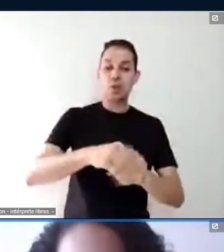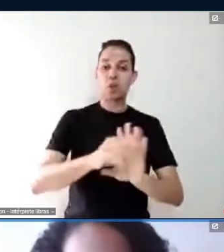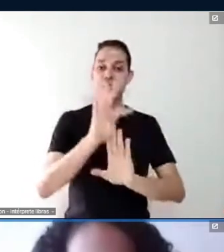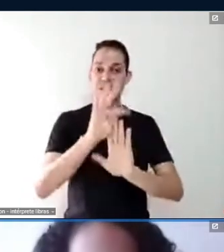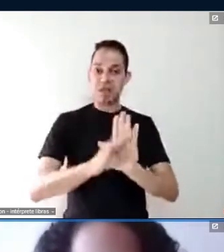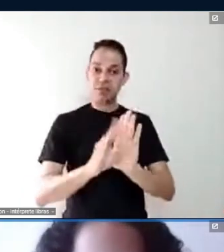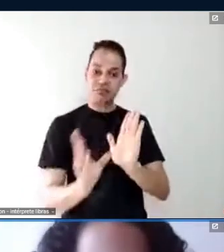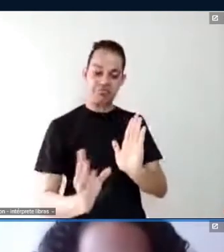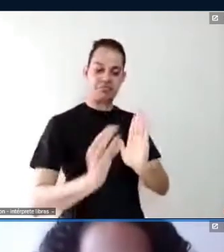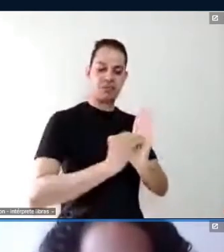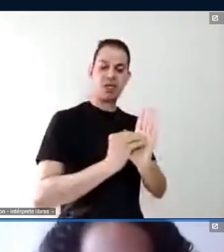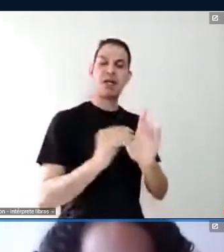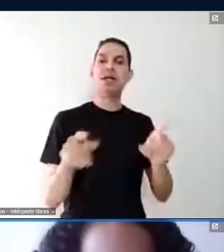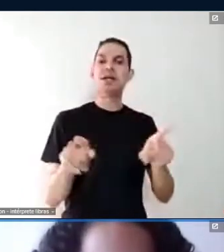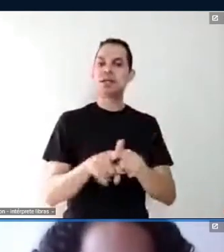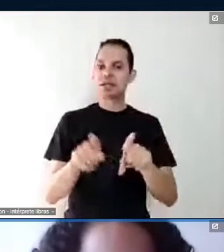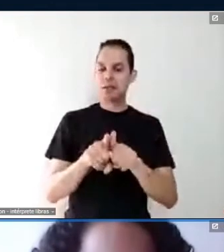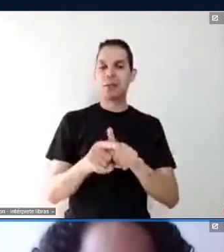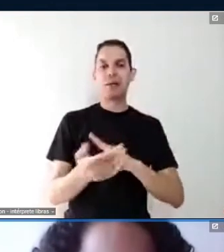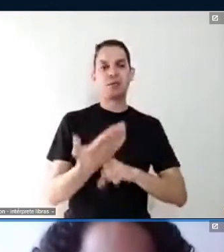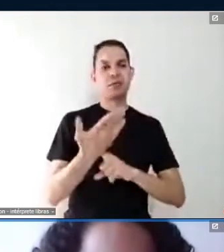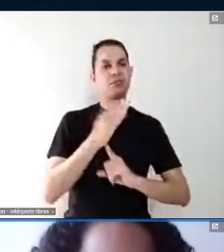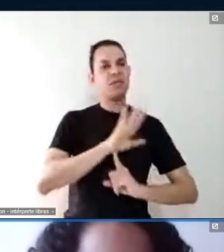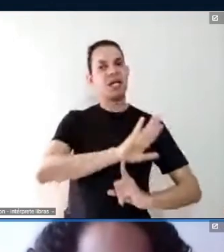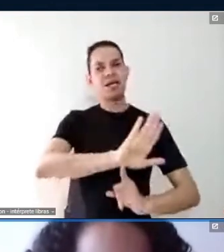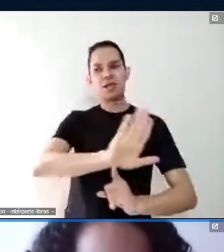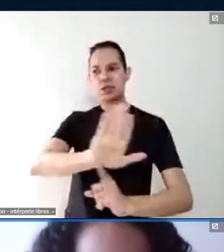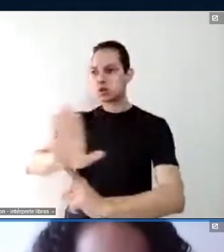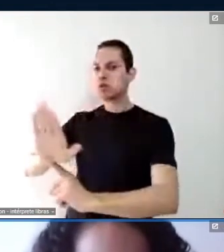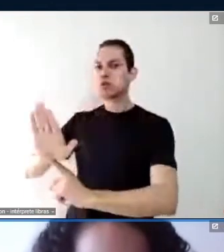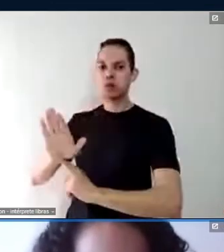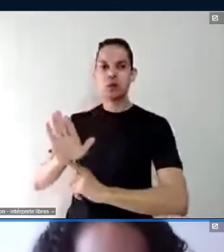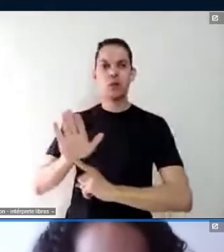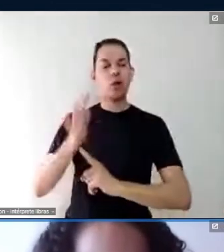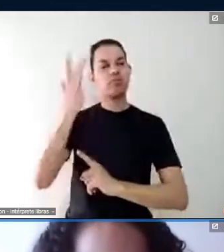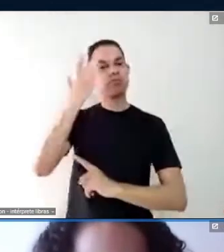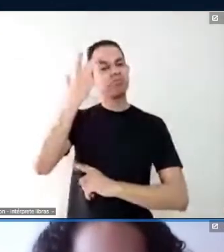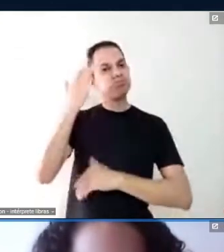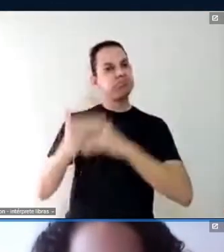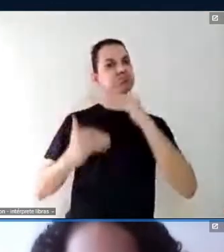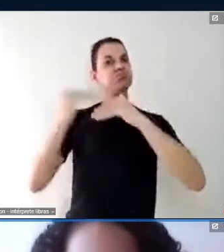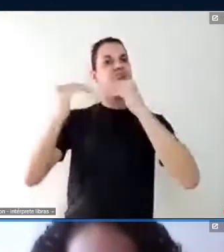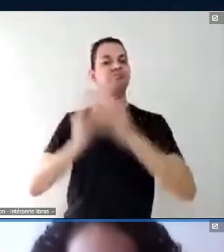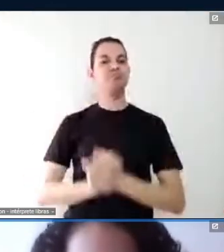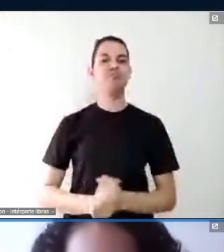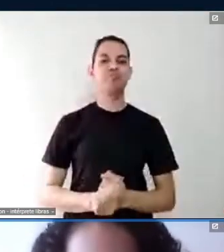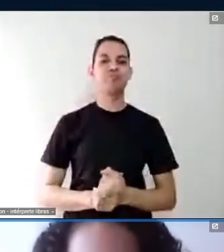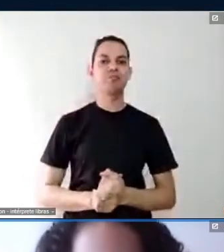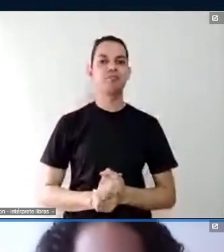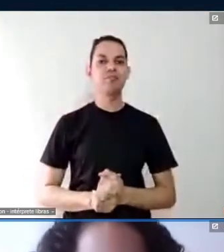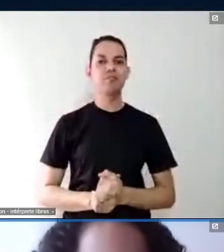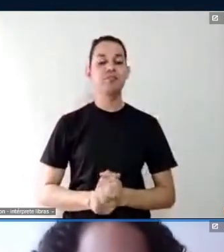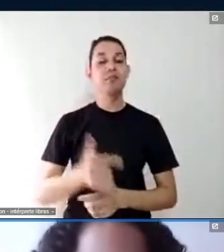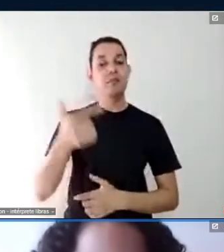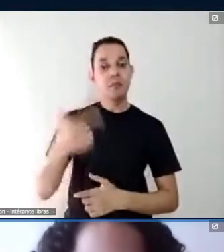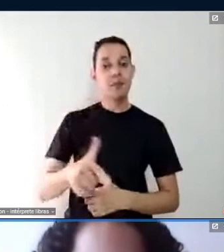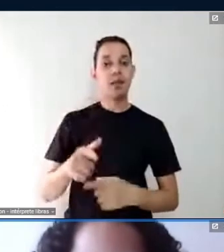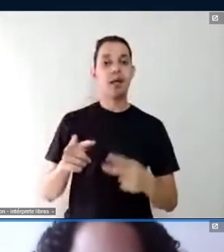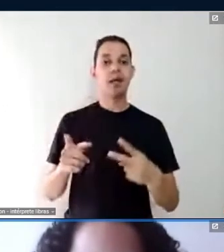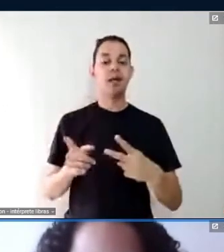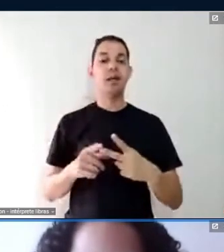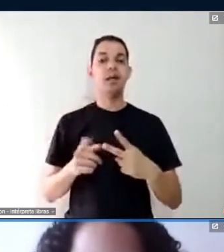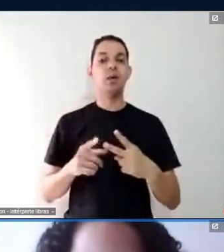isso também auxiliou esse amadurecimento. Um segundo ponto diz